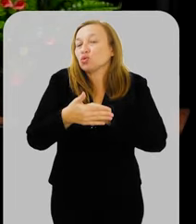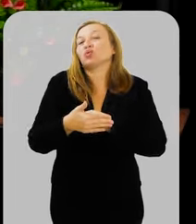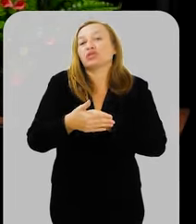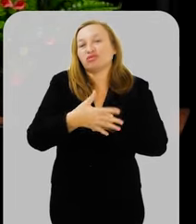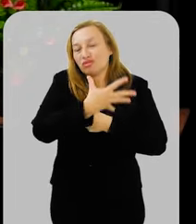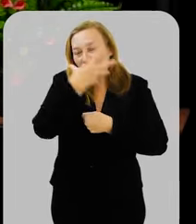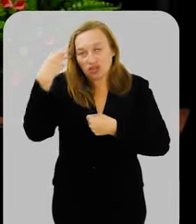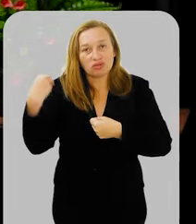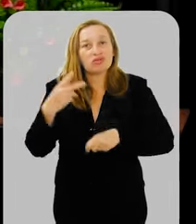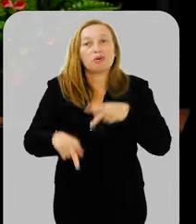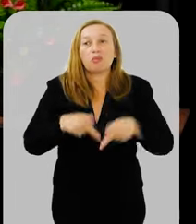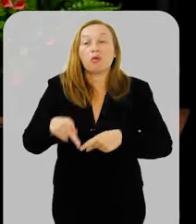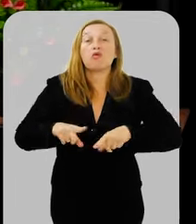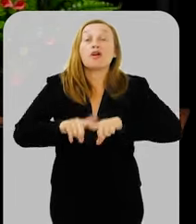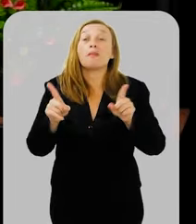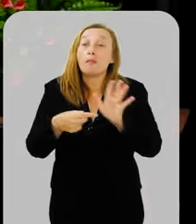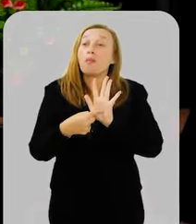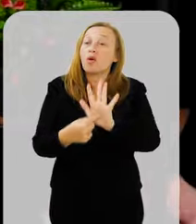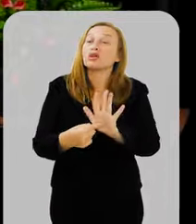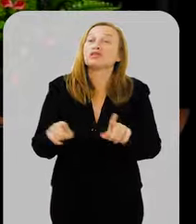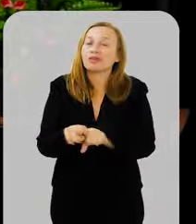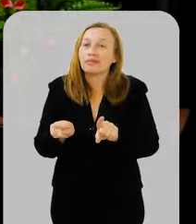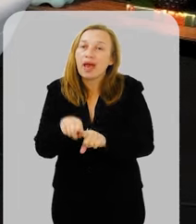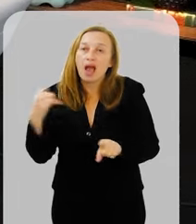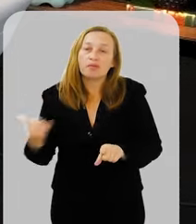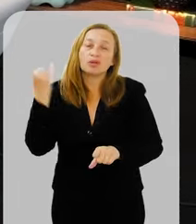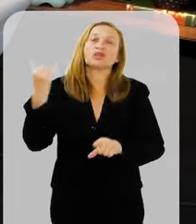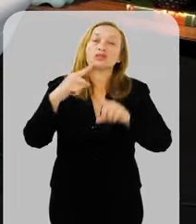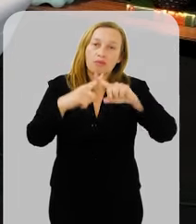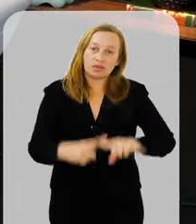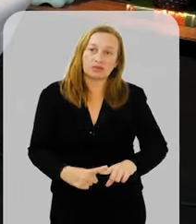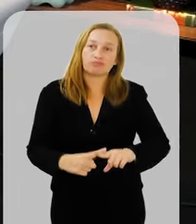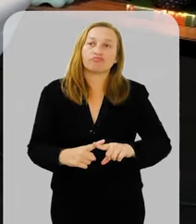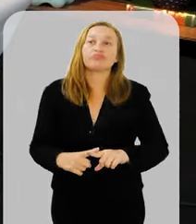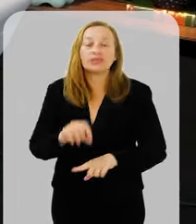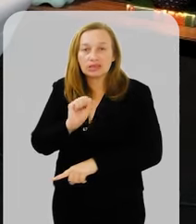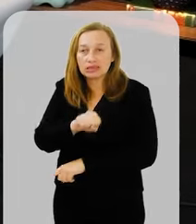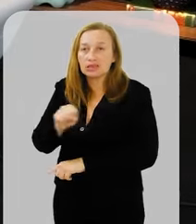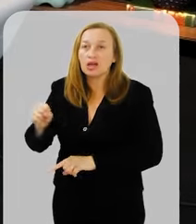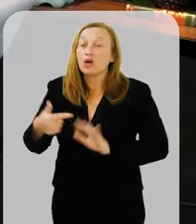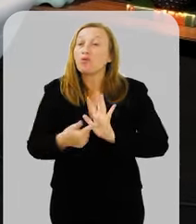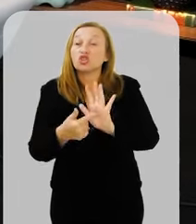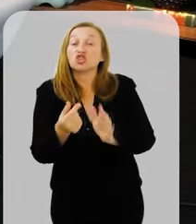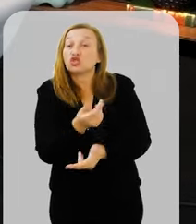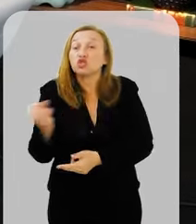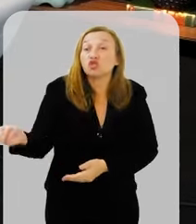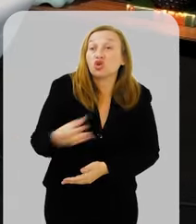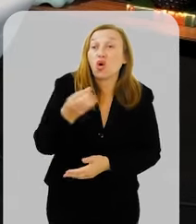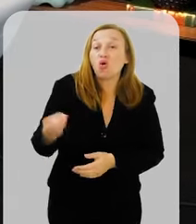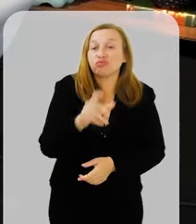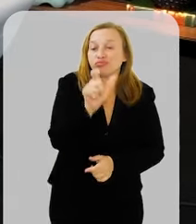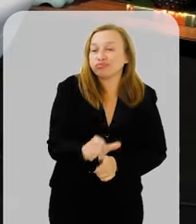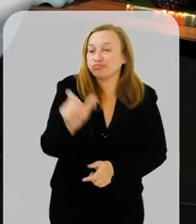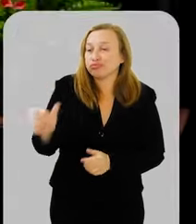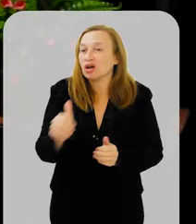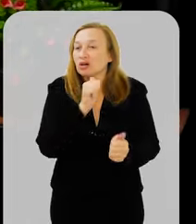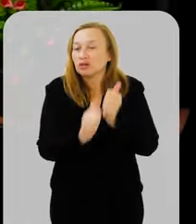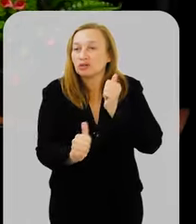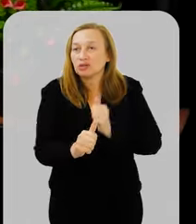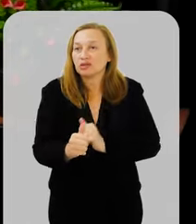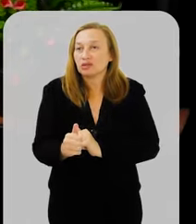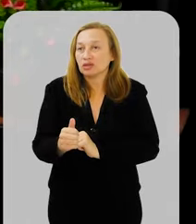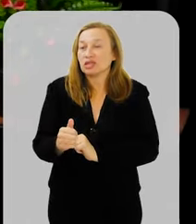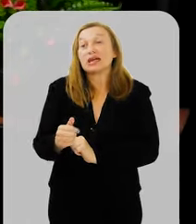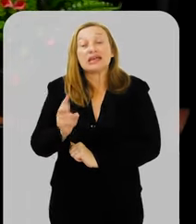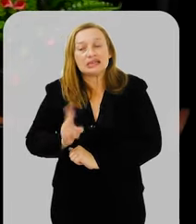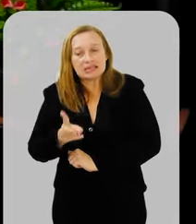em muitos momentos é esquecido pelo povo, né? E mostra a importância da competição. Mostra a importância da competição, Claro. revelando novos talentos, novos jogadores.